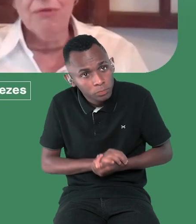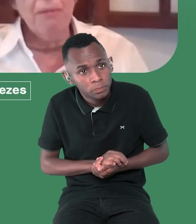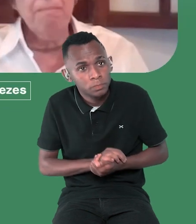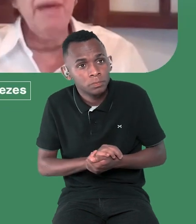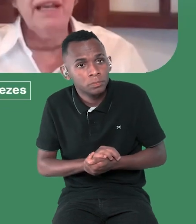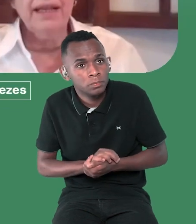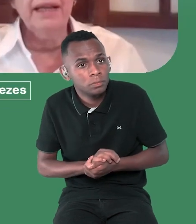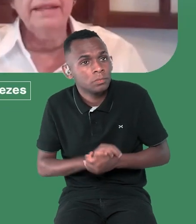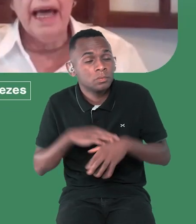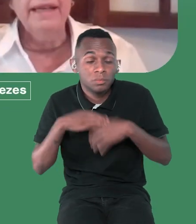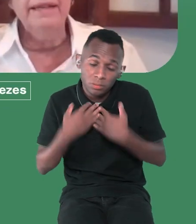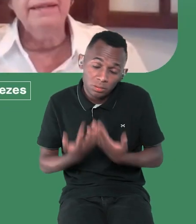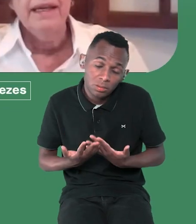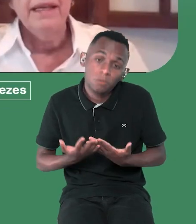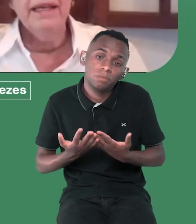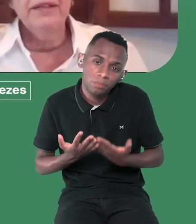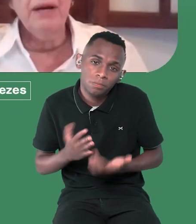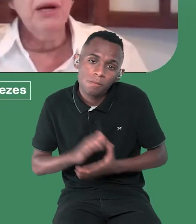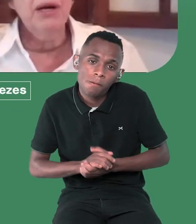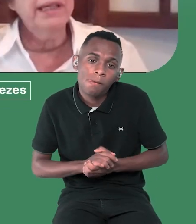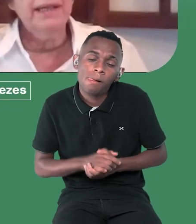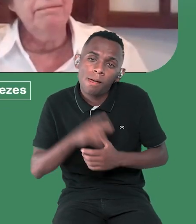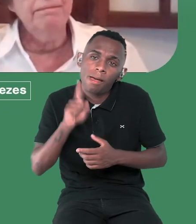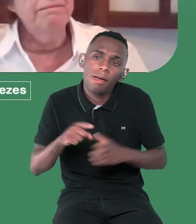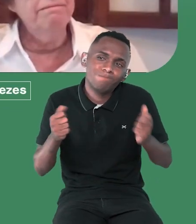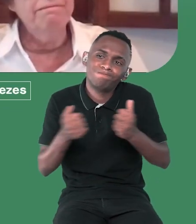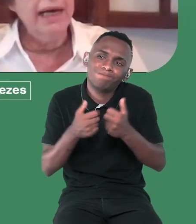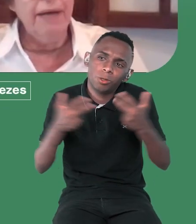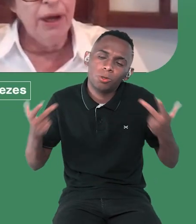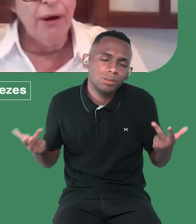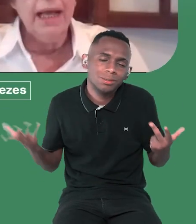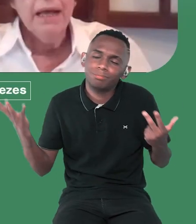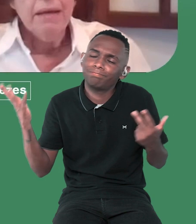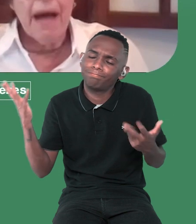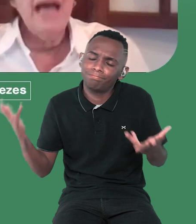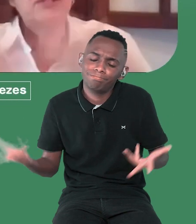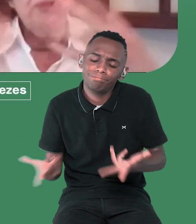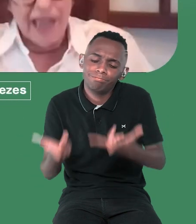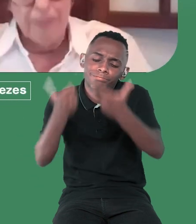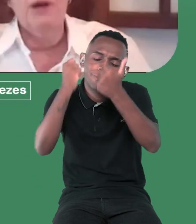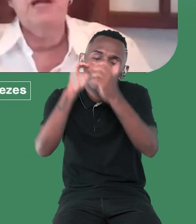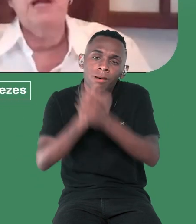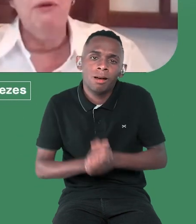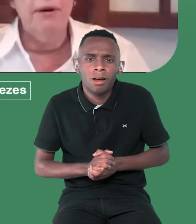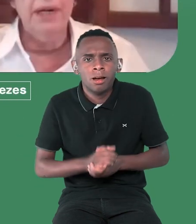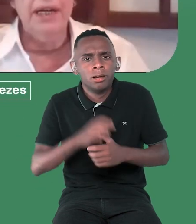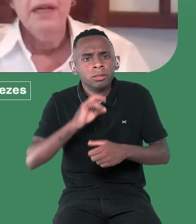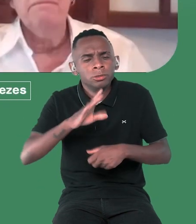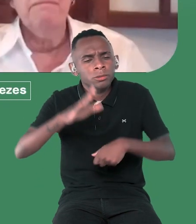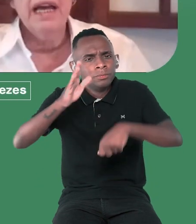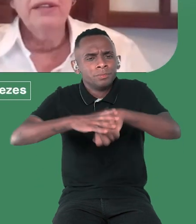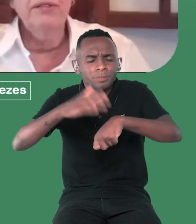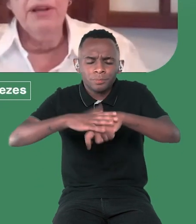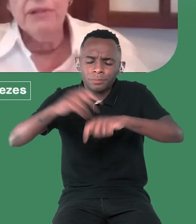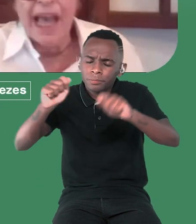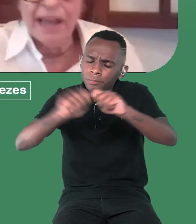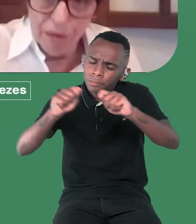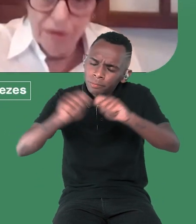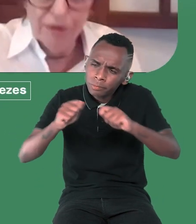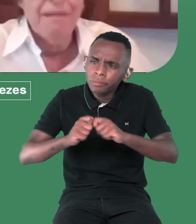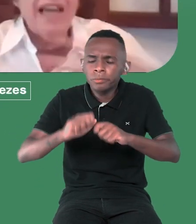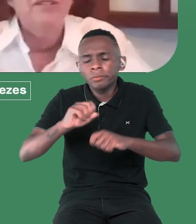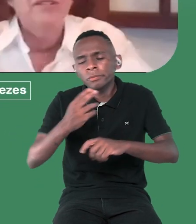se põe, né? Aquela cor do pôr do sol, te lembra situações que você viveu, né? E